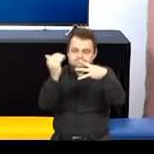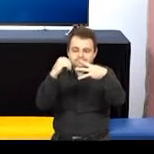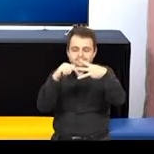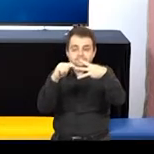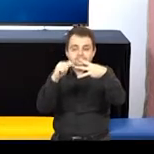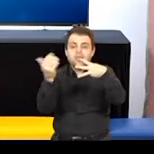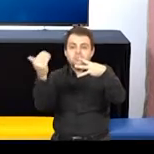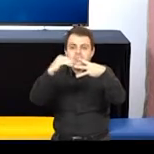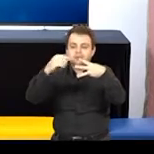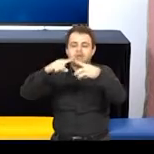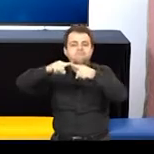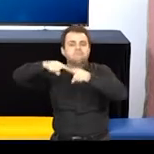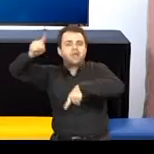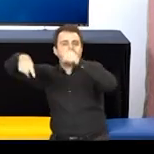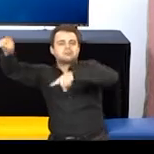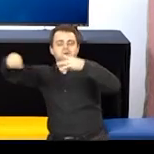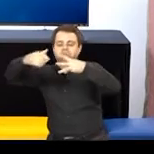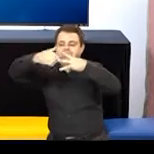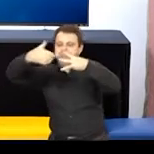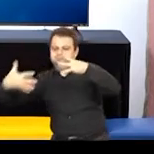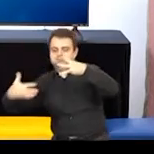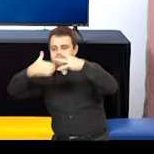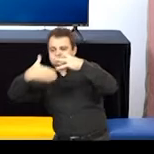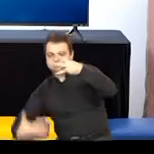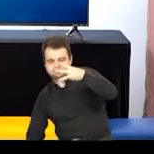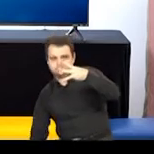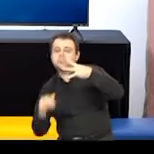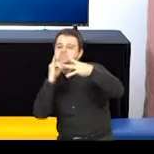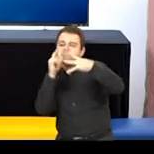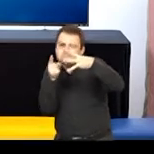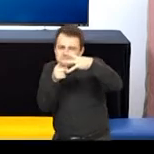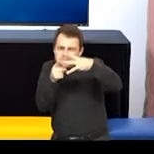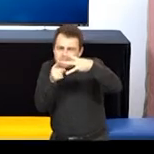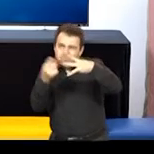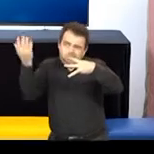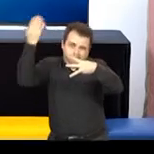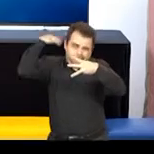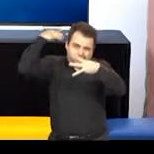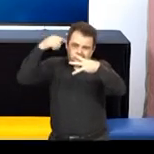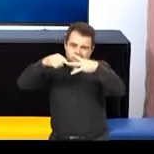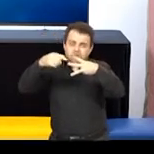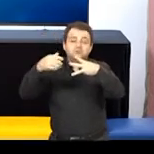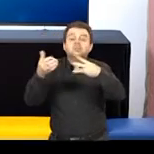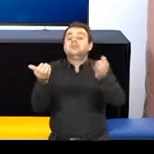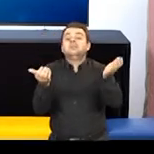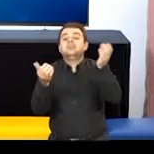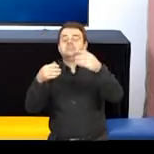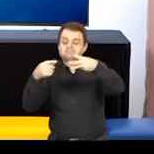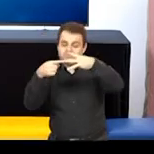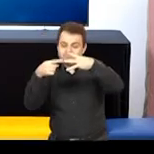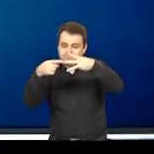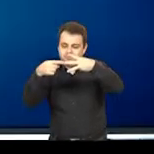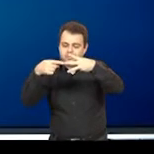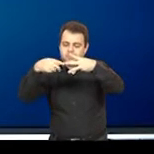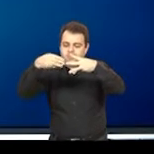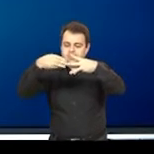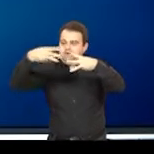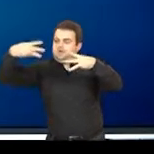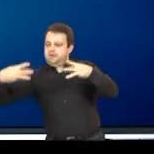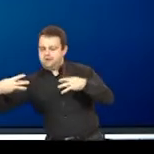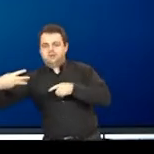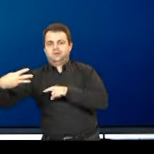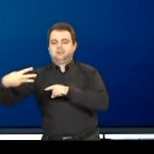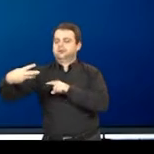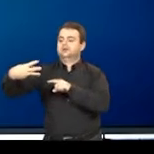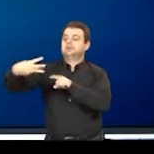deles. Então, dentro do passado, que a gente pode chamar de pretérito, nós temos três variações desses tempos. Nós temos